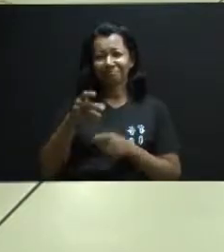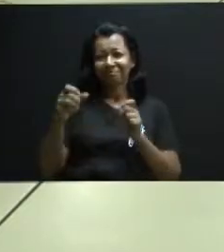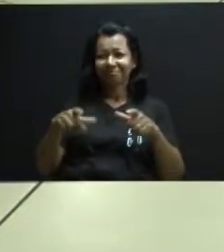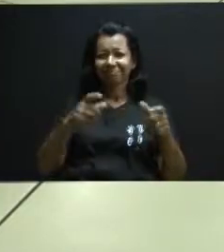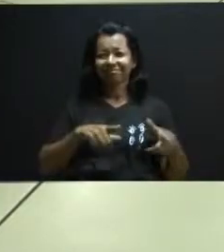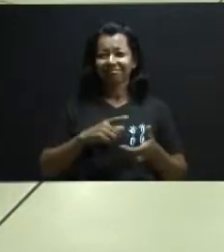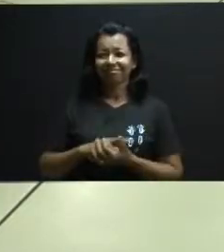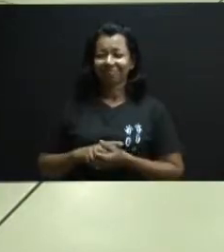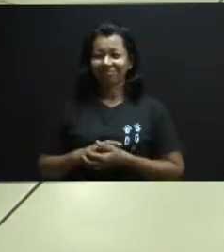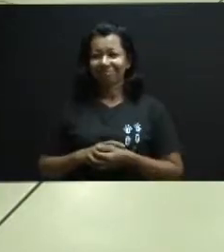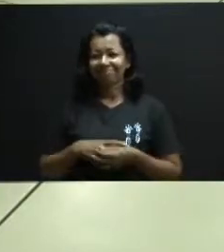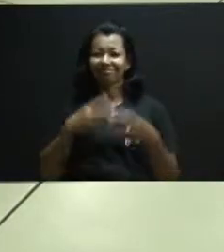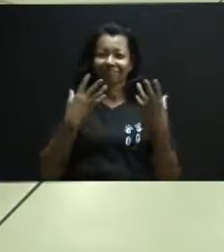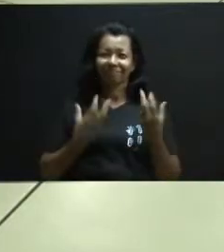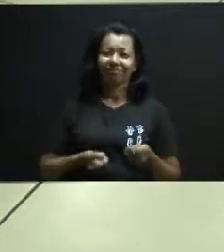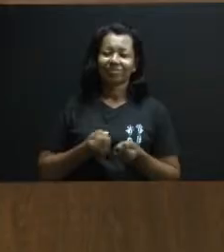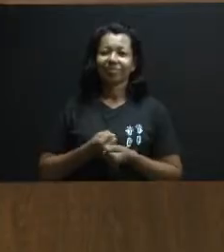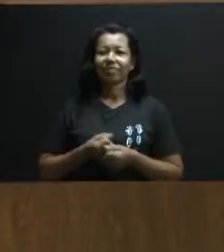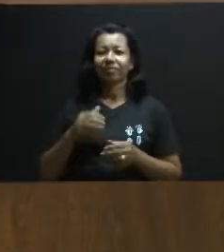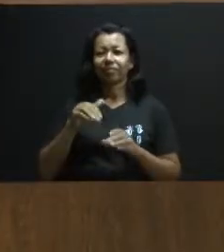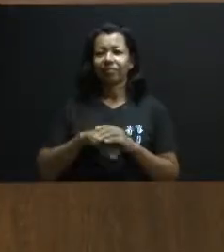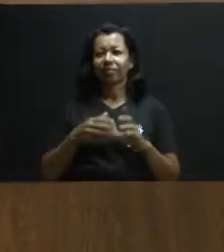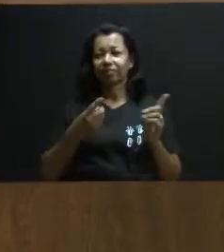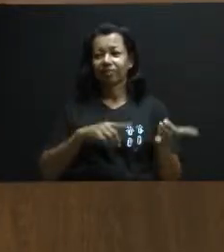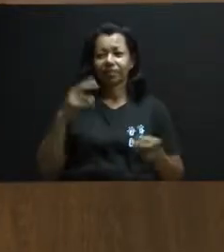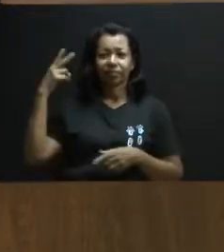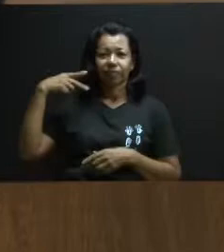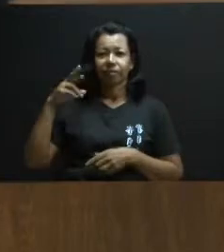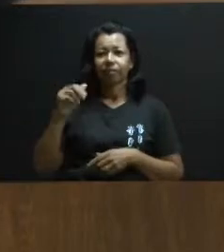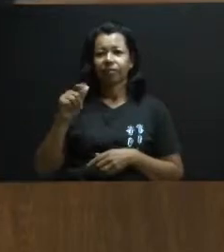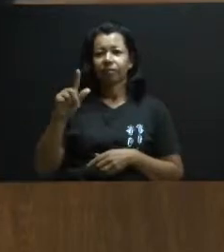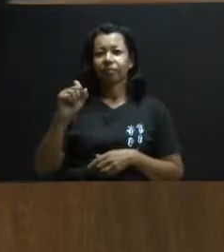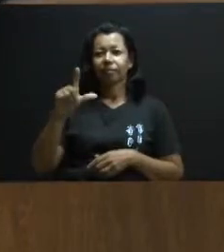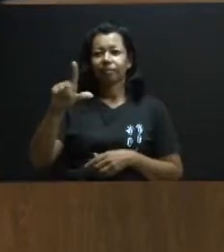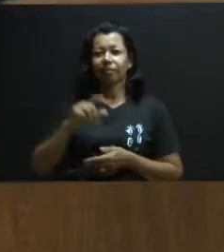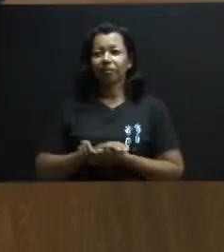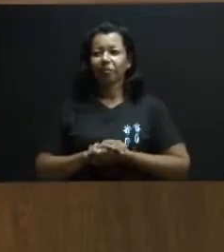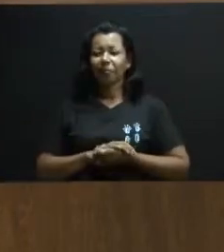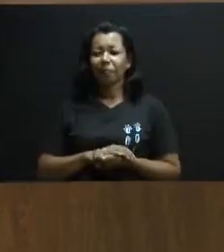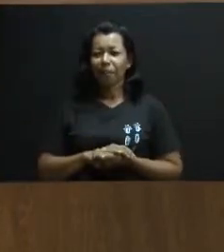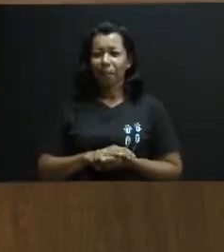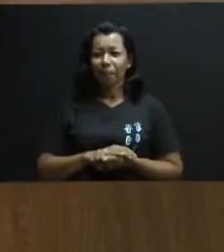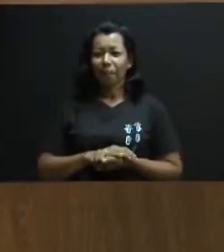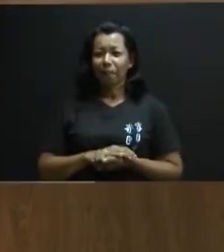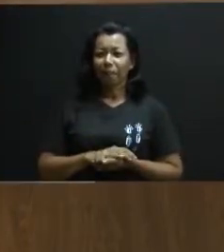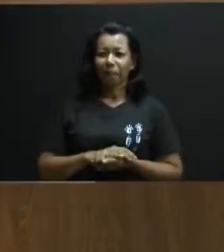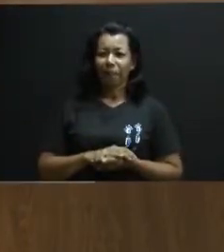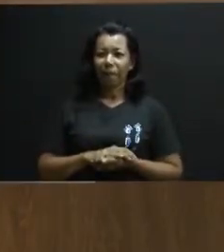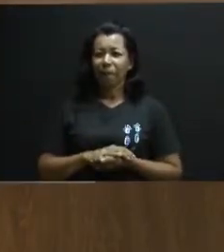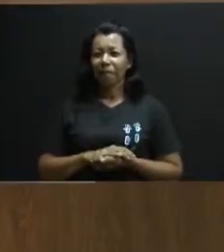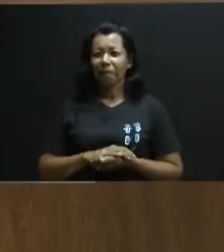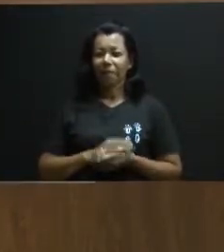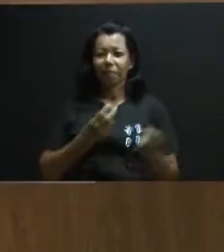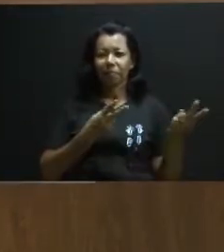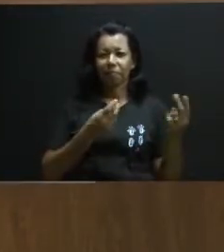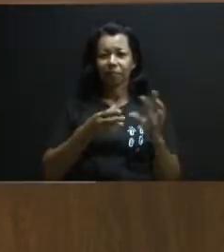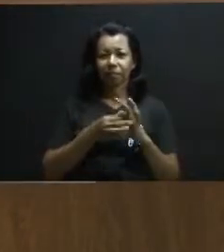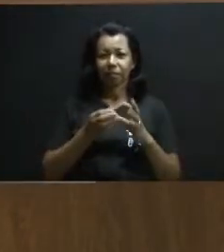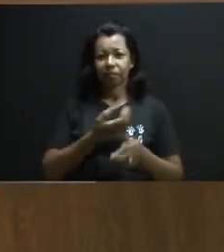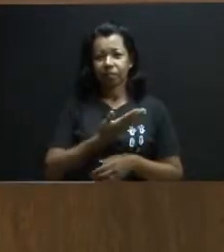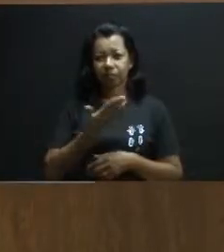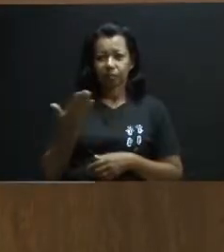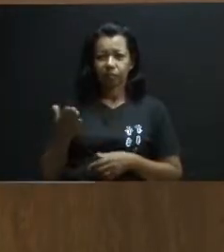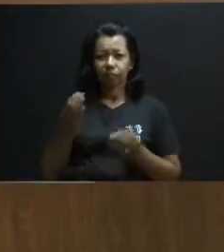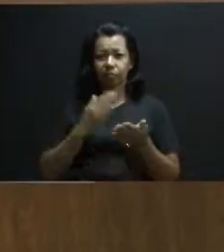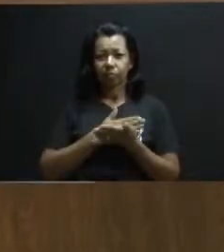projeto de lei número 05 para 2009 do vereador fábio alves moreira que institui no calendário oficial do município a